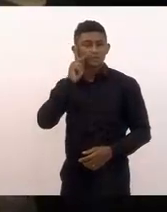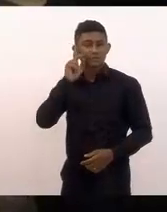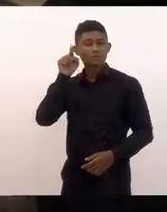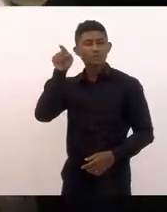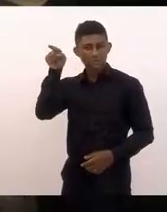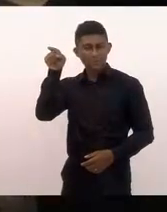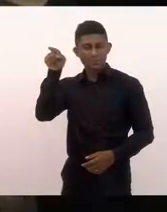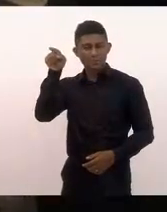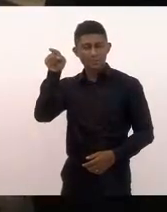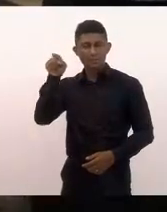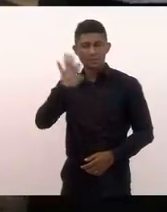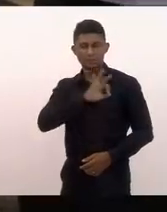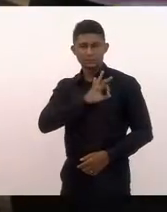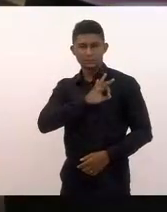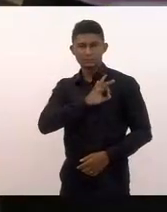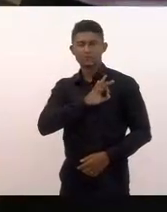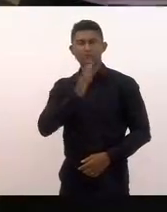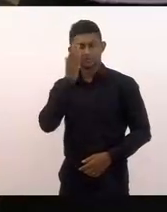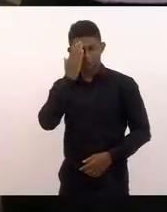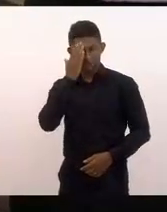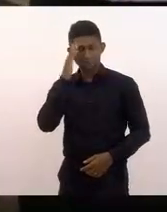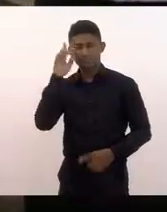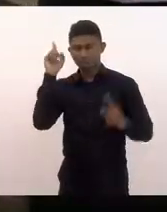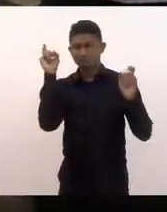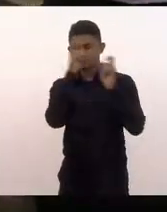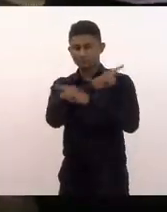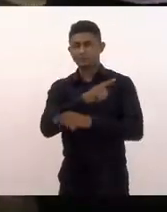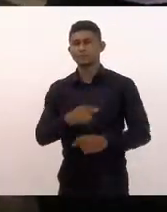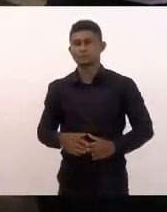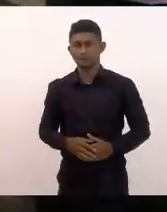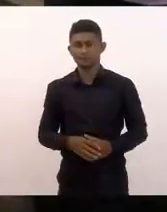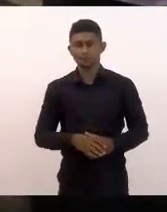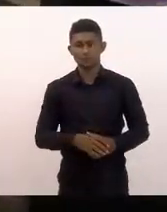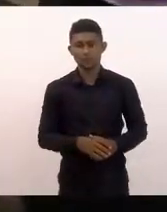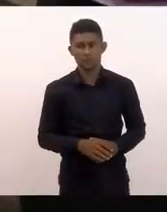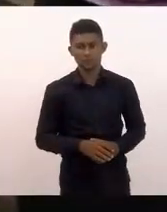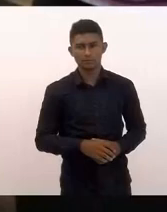também, e eu sei a dificuldade que a gente atravessa. Presidente,